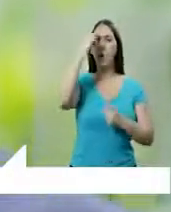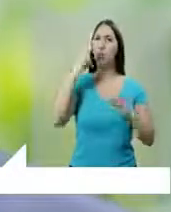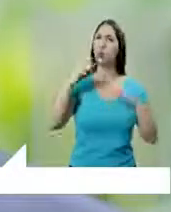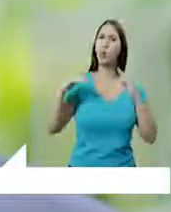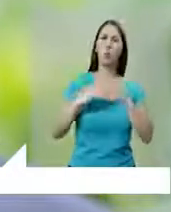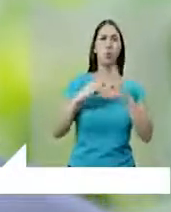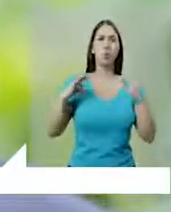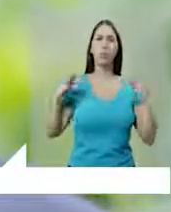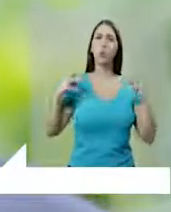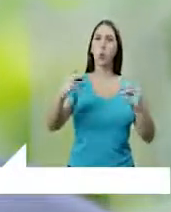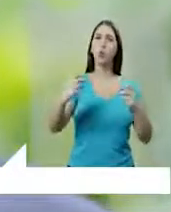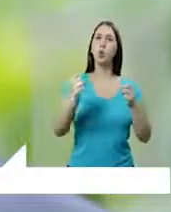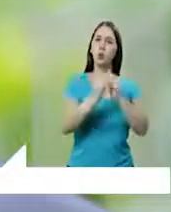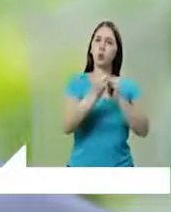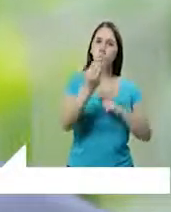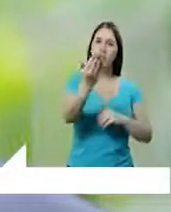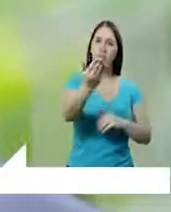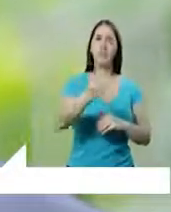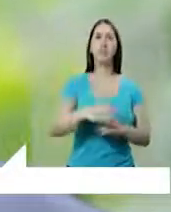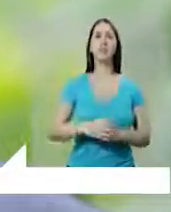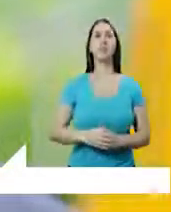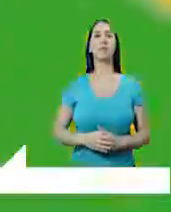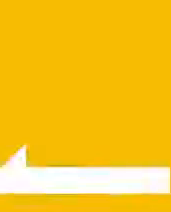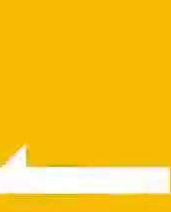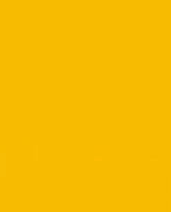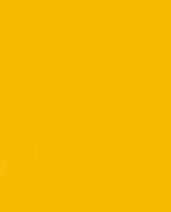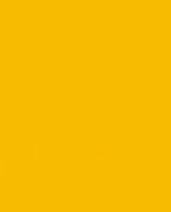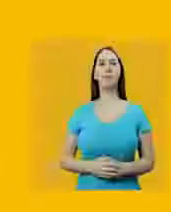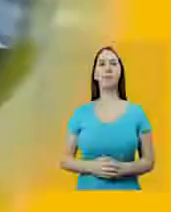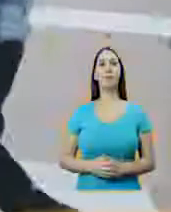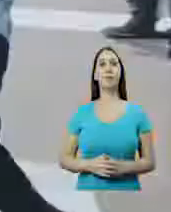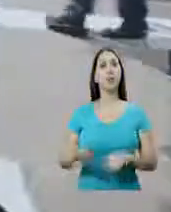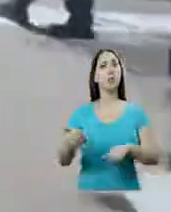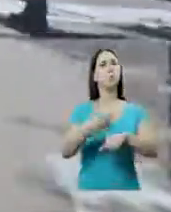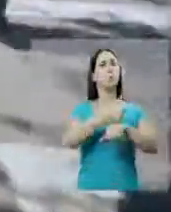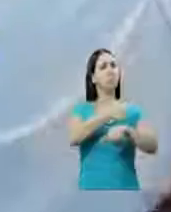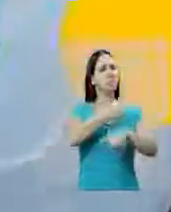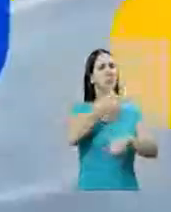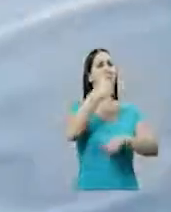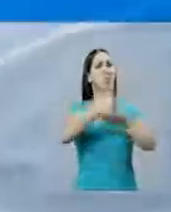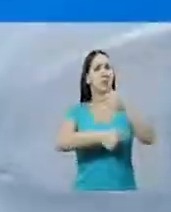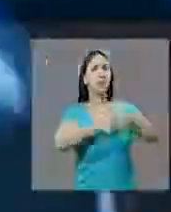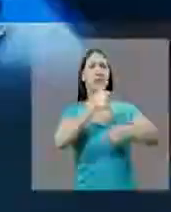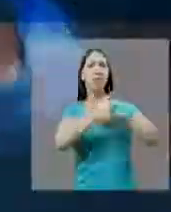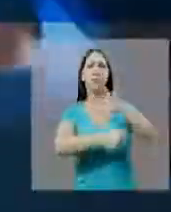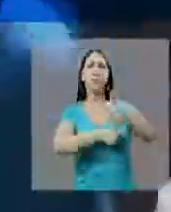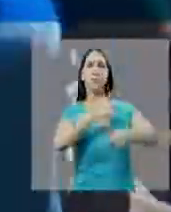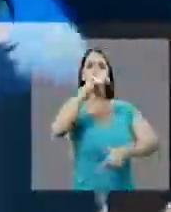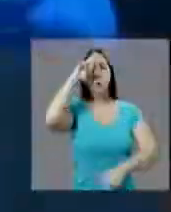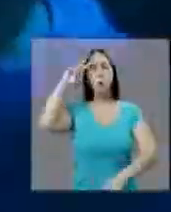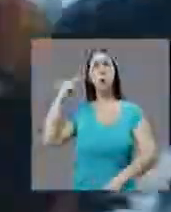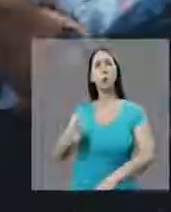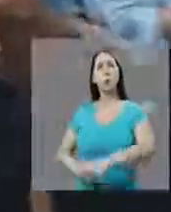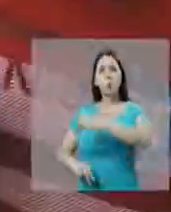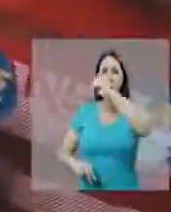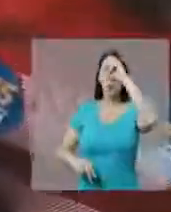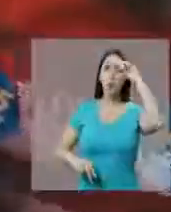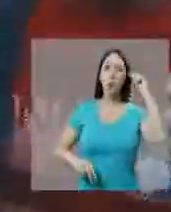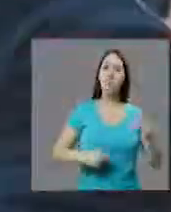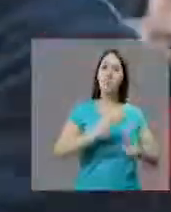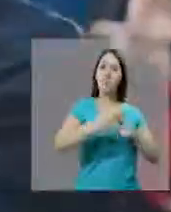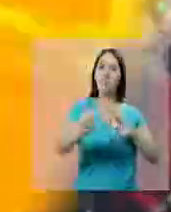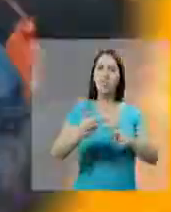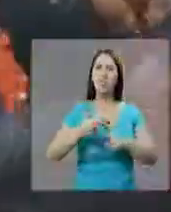tudo e por todos. Vou defender São Paulo com você. Acorda cedo e vai à luta, pra vencer,